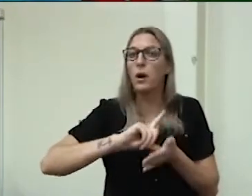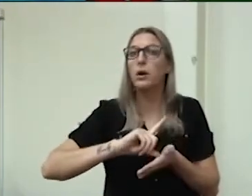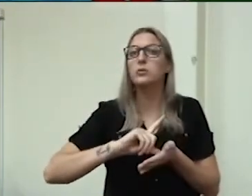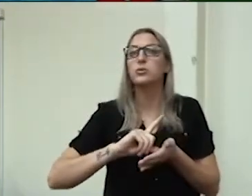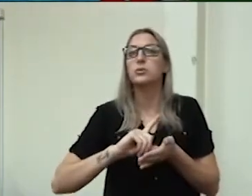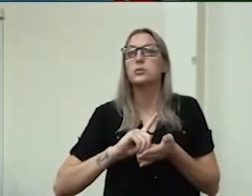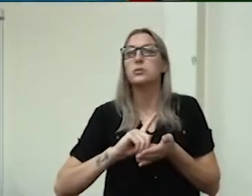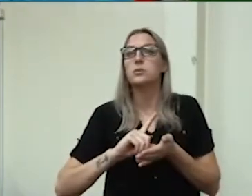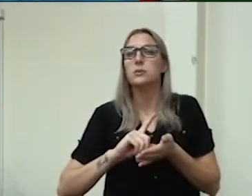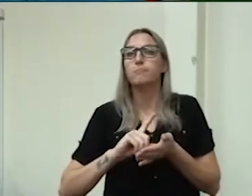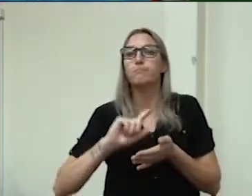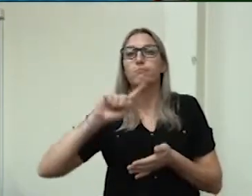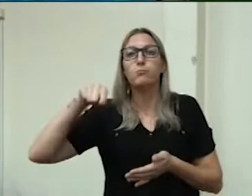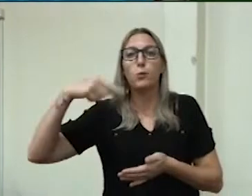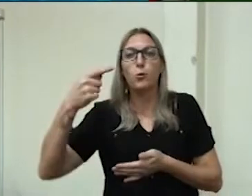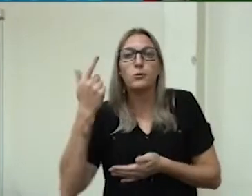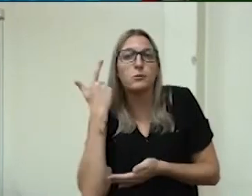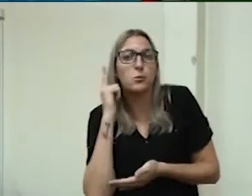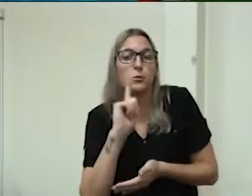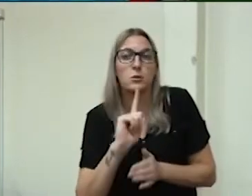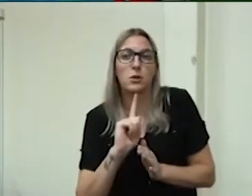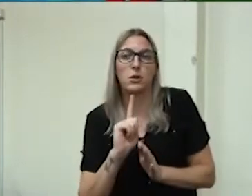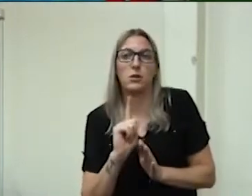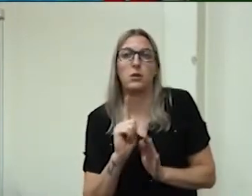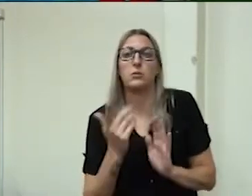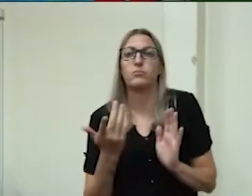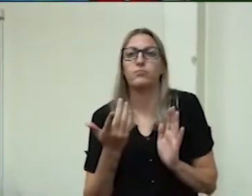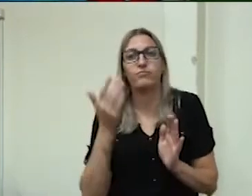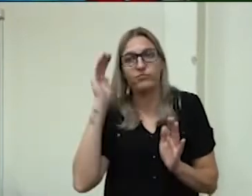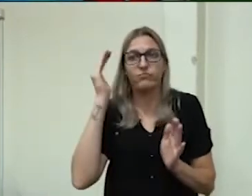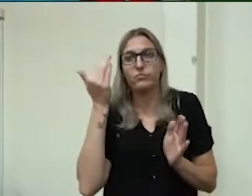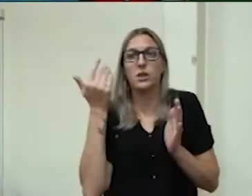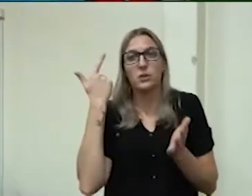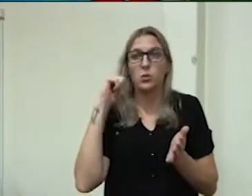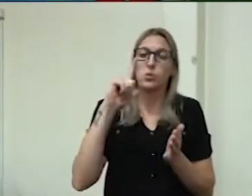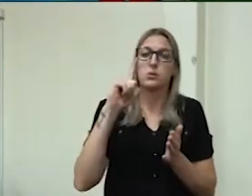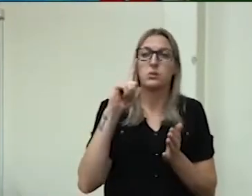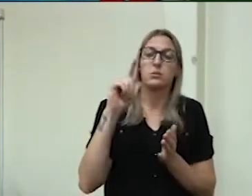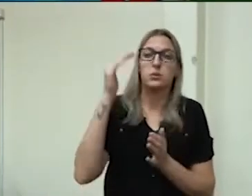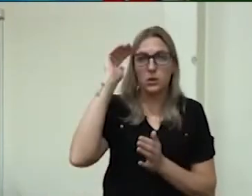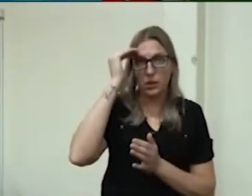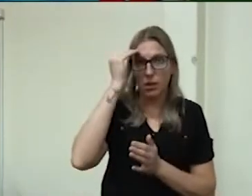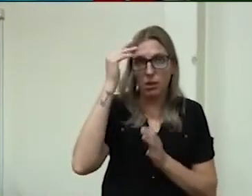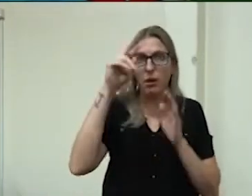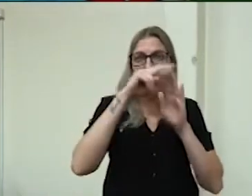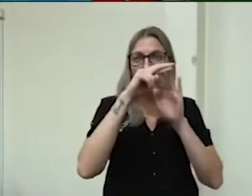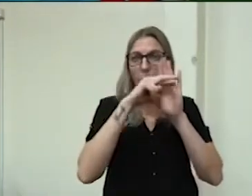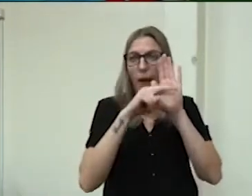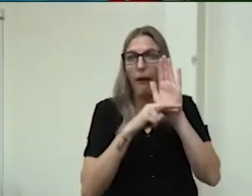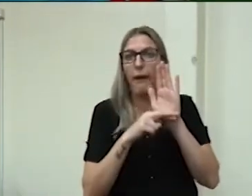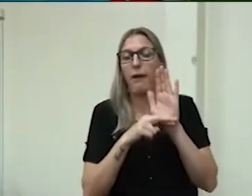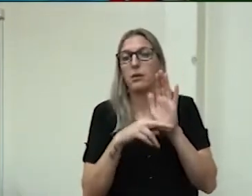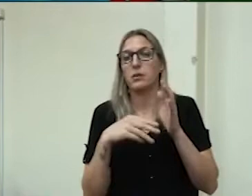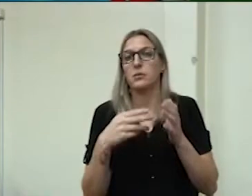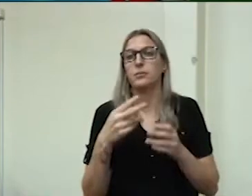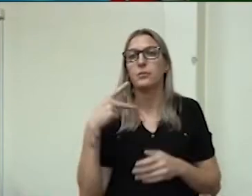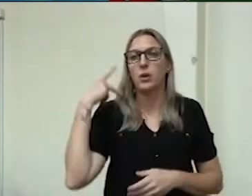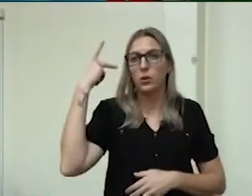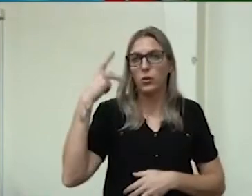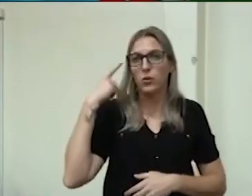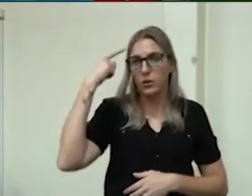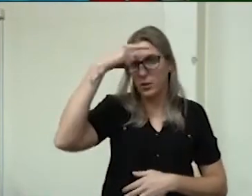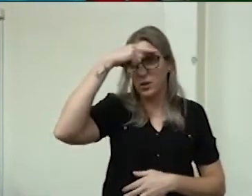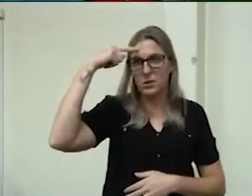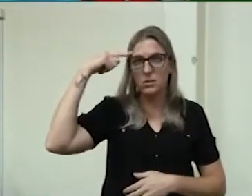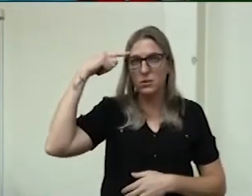na mesma sequência ainda não conseguiram nem escola. Então a gente não consegue entender muito bem o critério que foi utilizado. O vereador Alessandro pede uma parte nesse